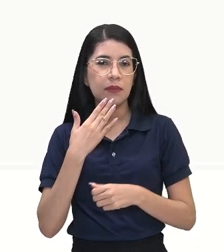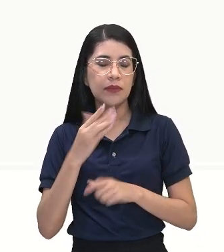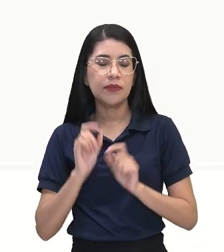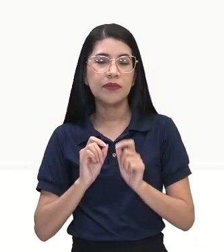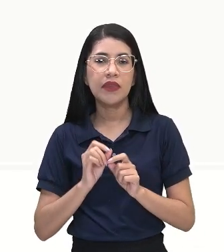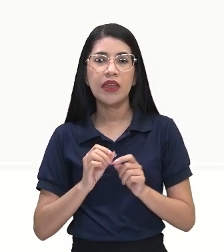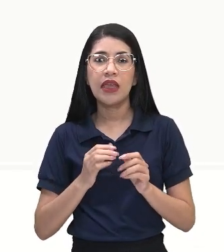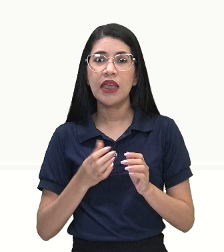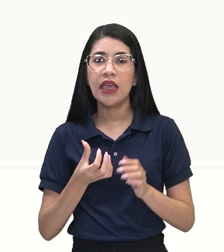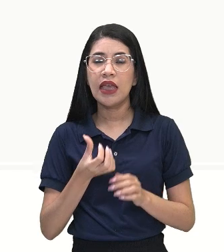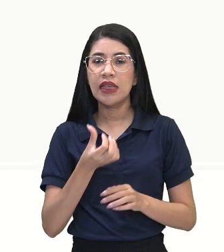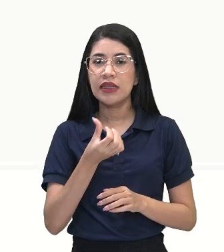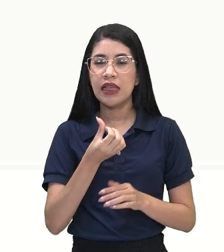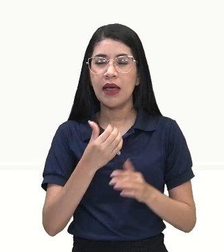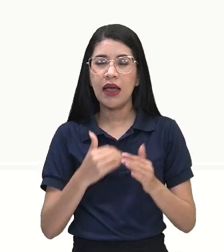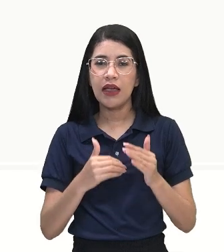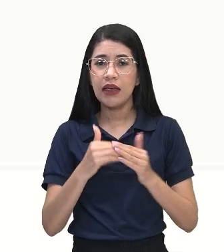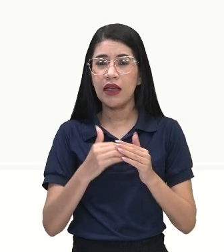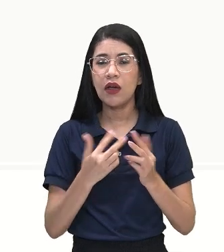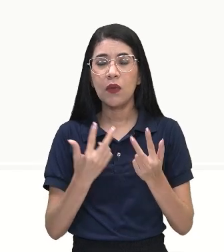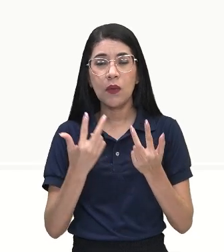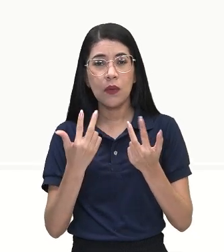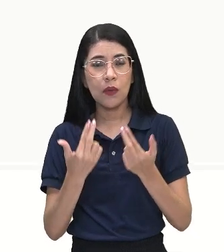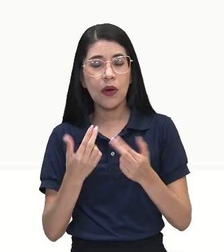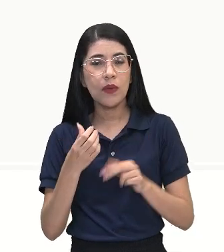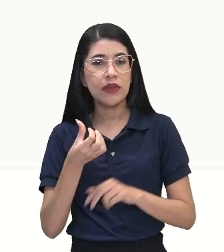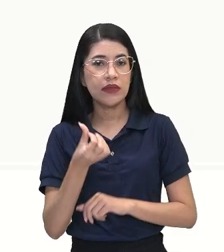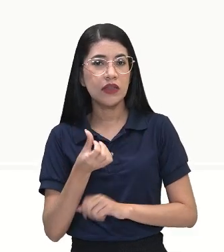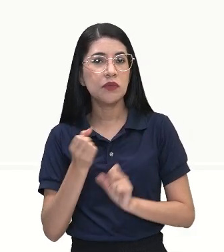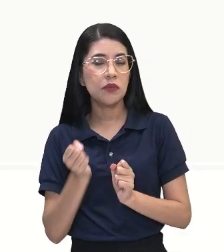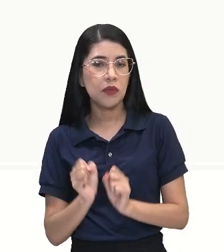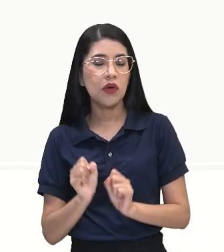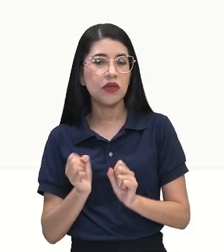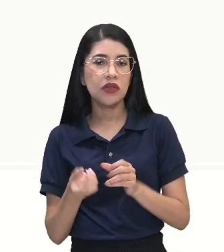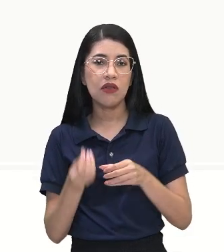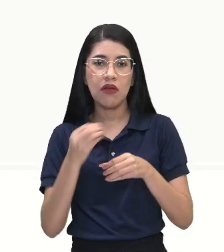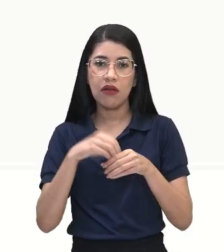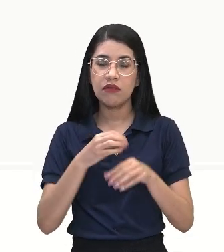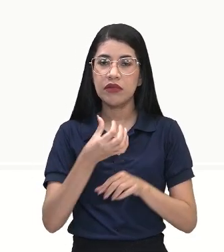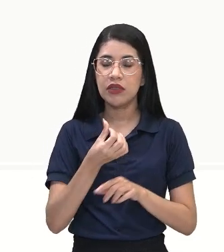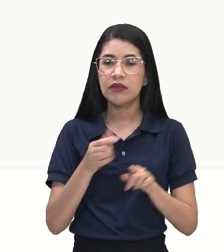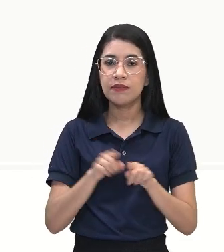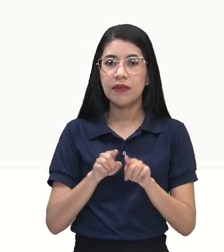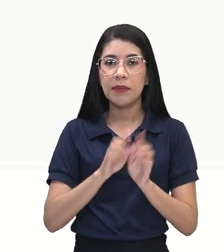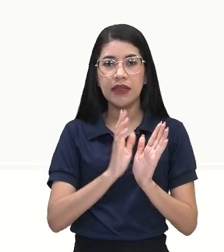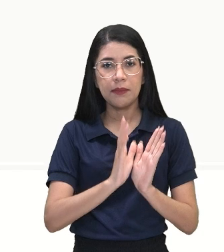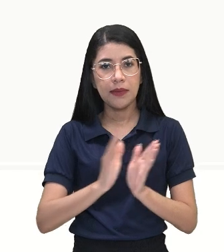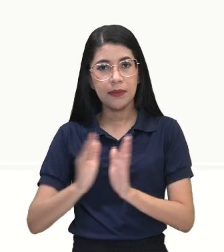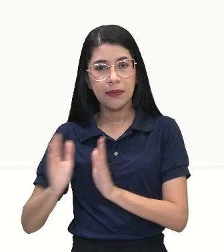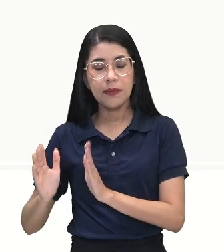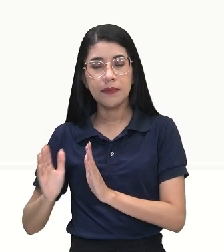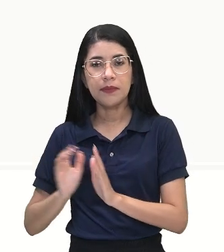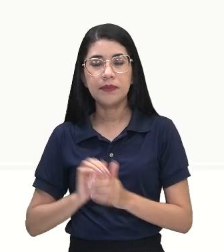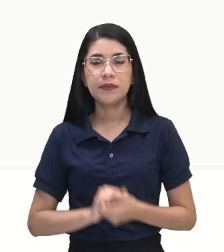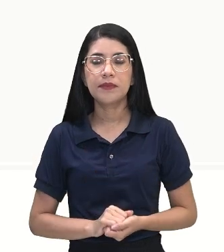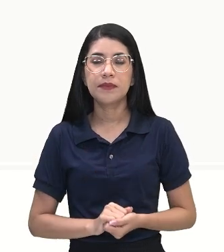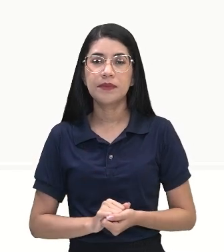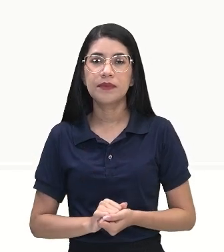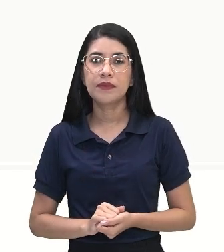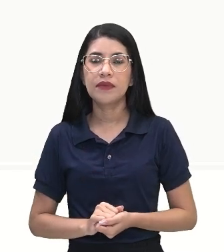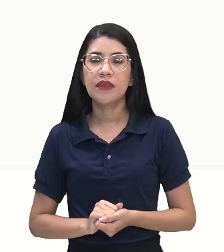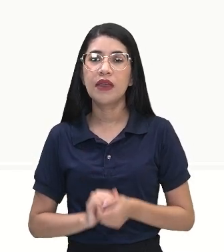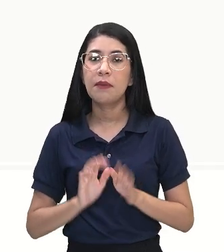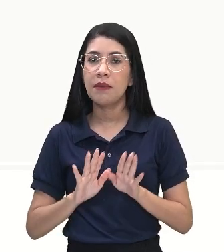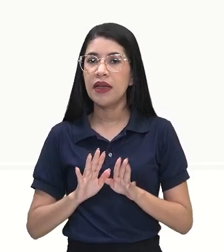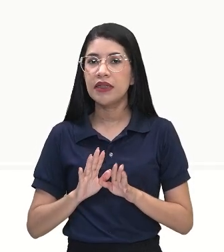menor ou igual a 6, né? Aí beleza, aí você poderia incluir o 6 nesse rol, né? Nesse grupo. Mas como